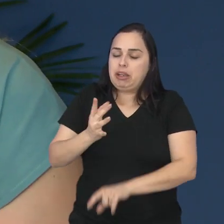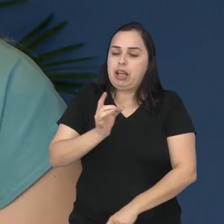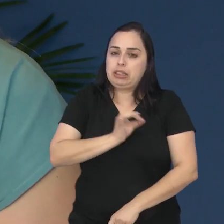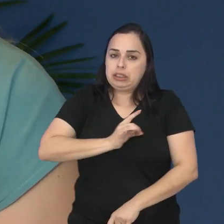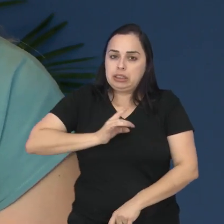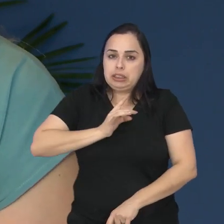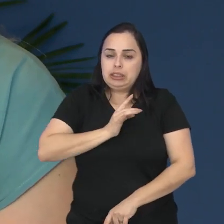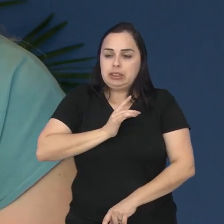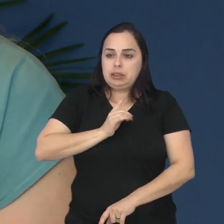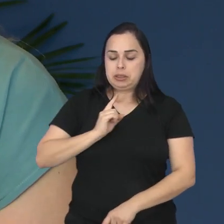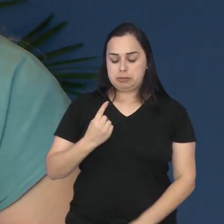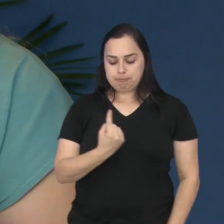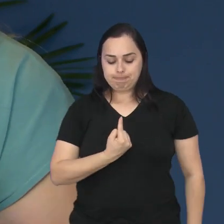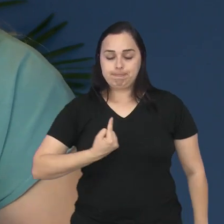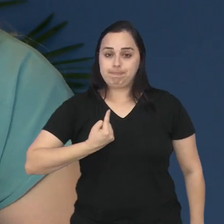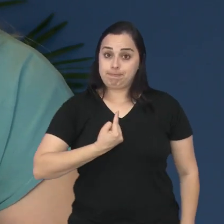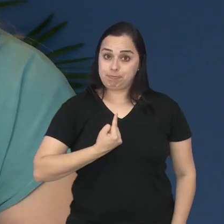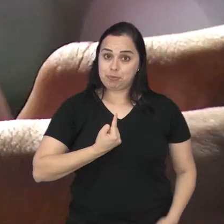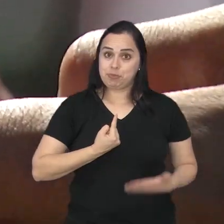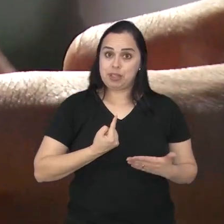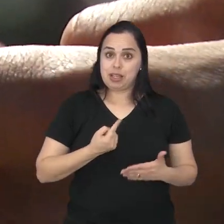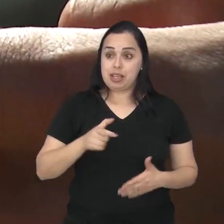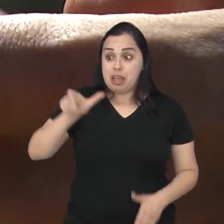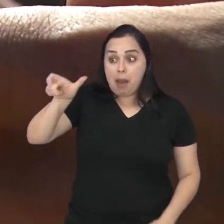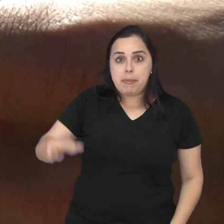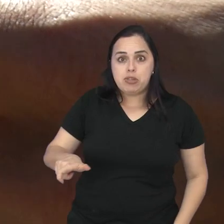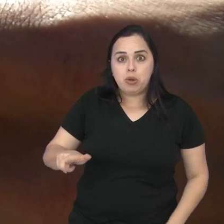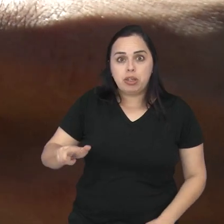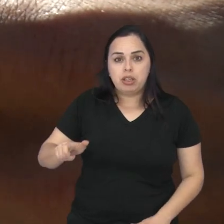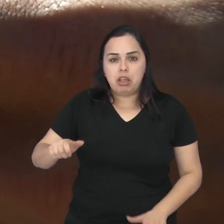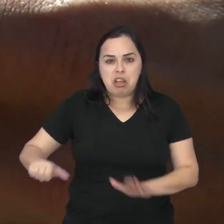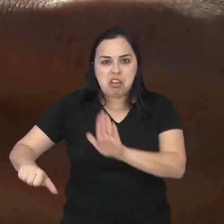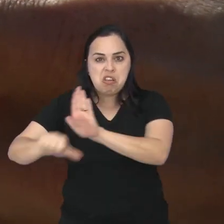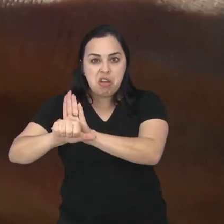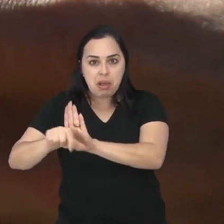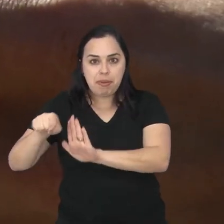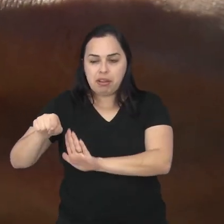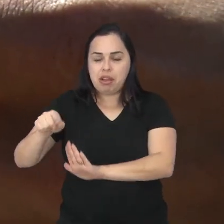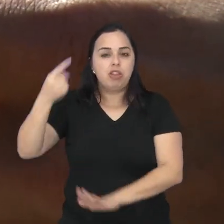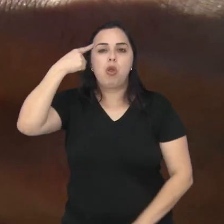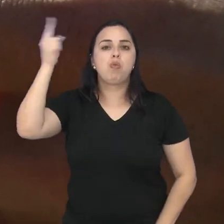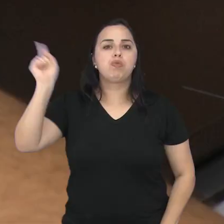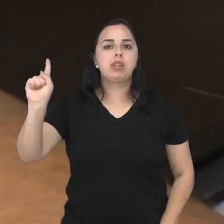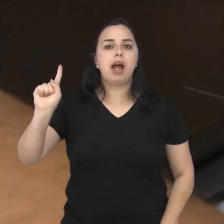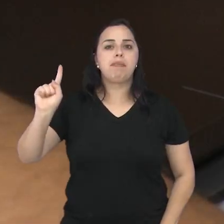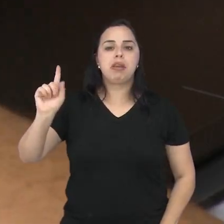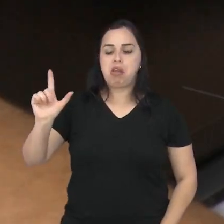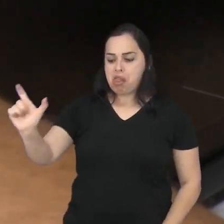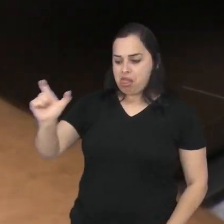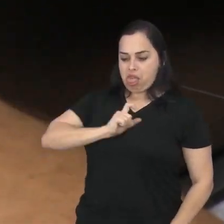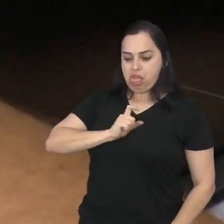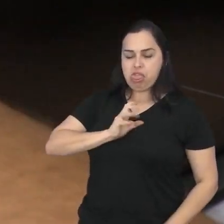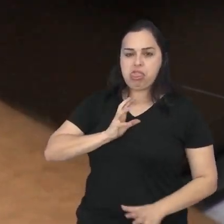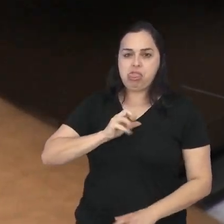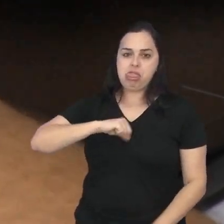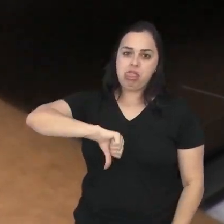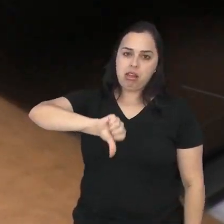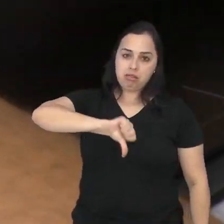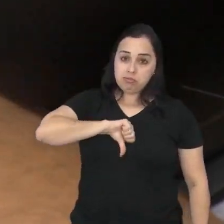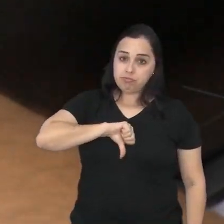as pessoas também podem começar a se isolar e para Quem comete o crime online não faz ideia como agressão